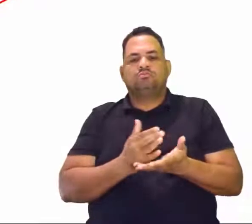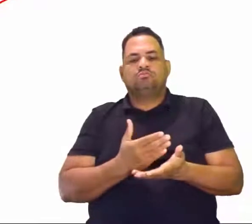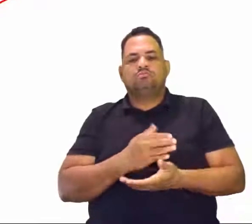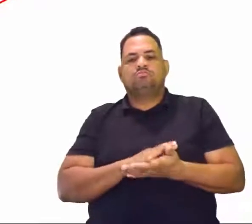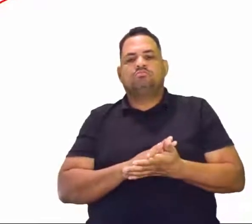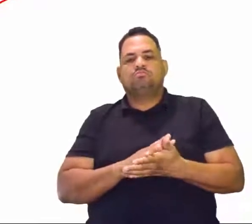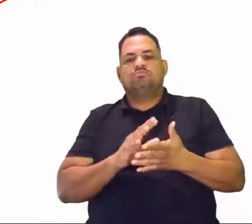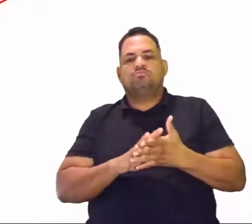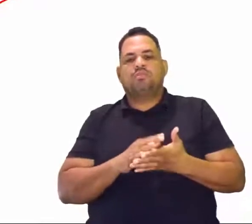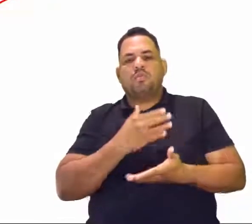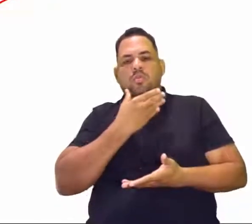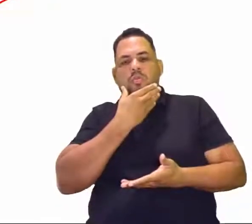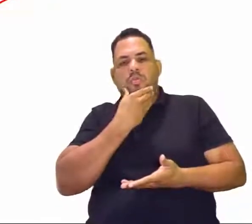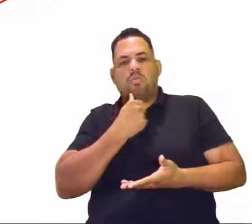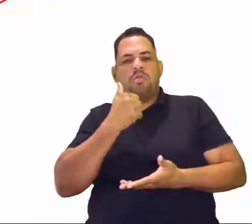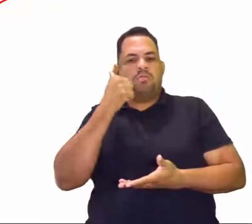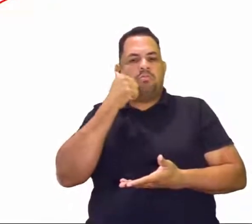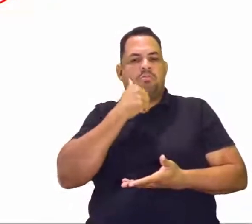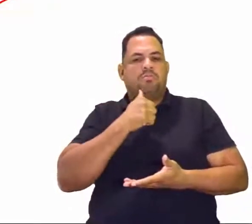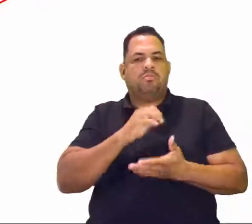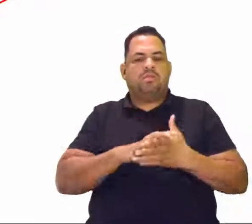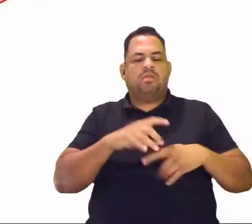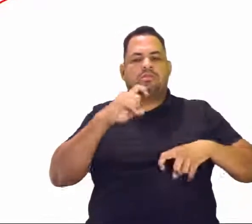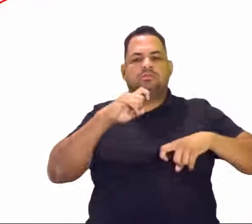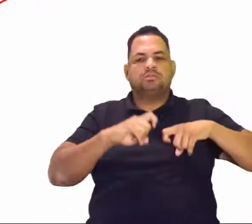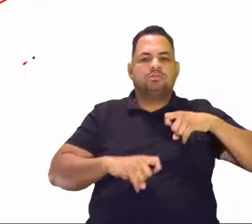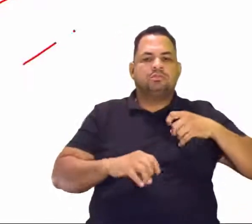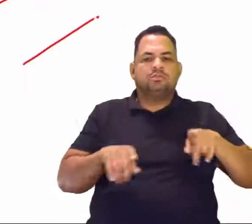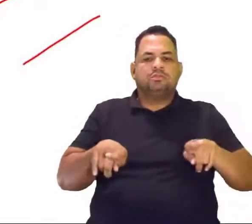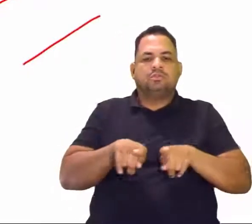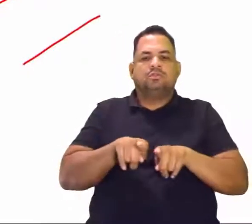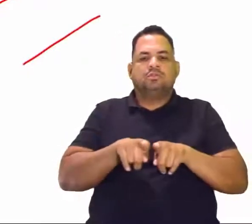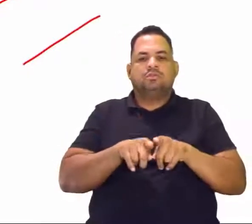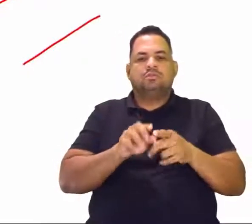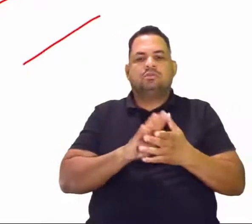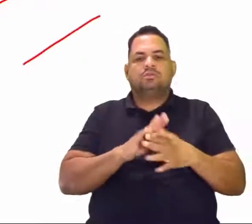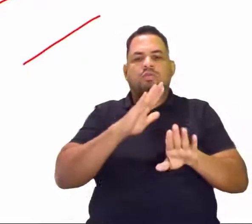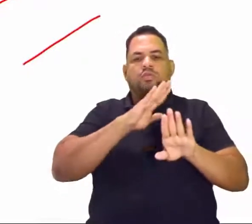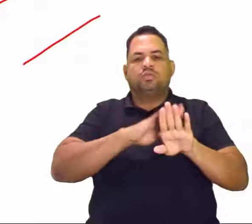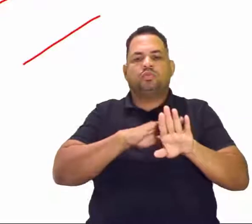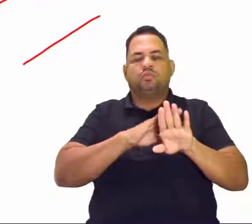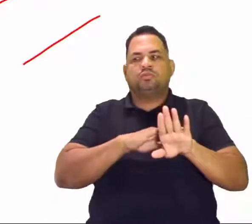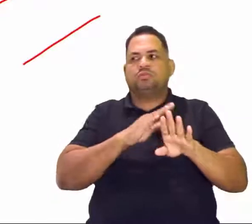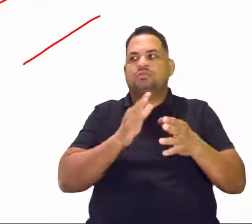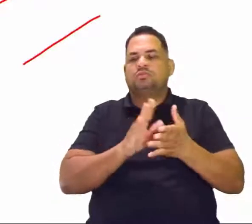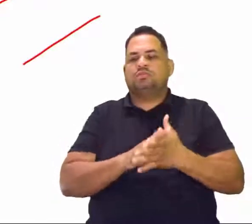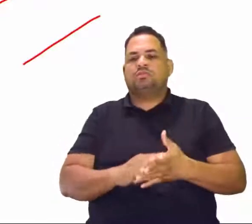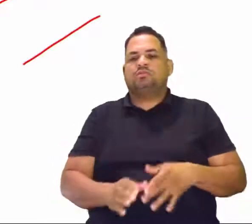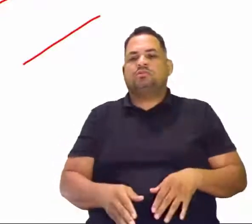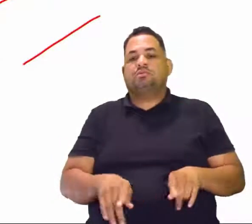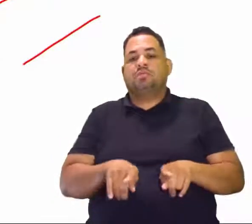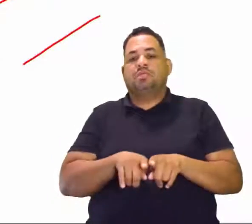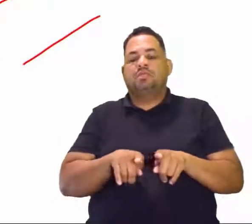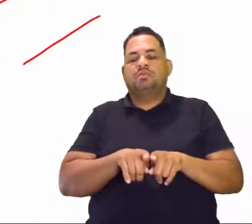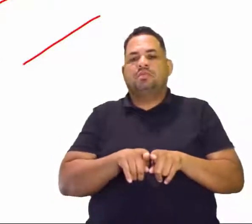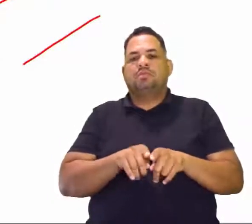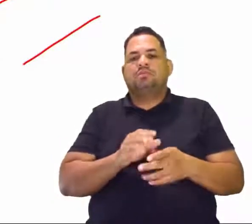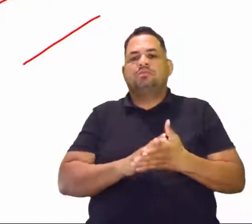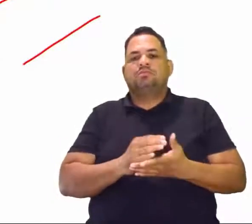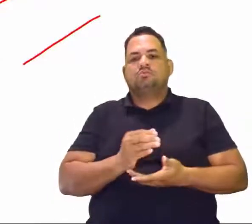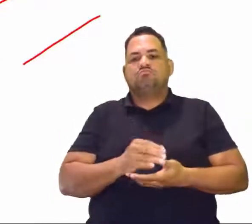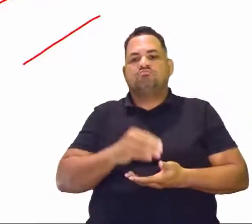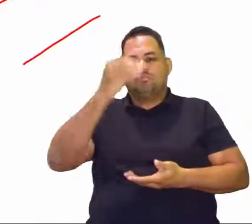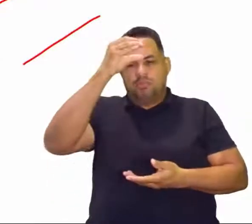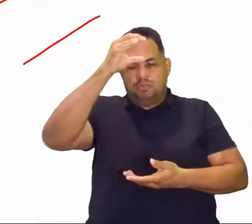gênero e da sexualidade o controle da subjetividade e do conhecimento que a Sociologia